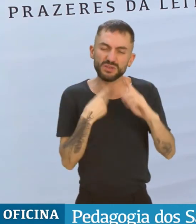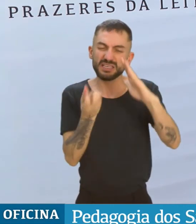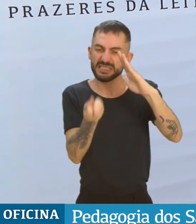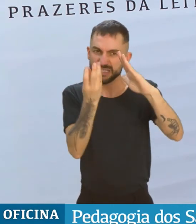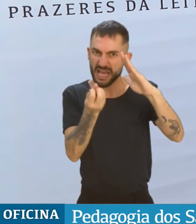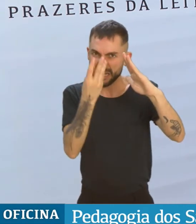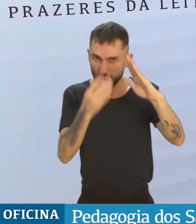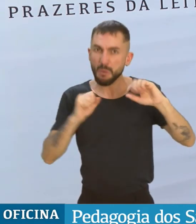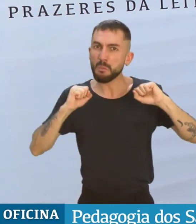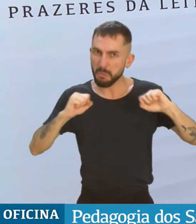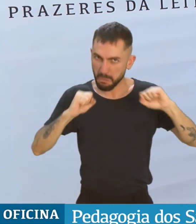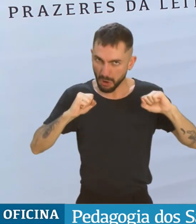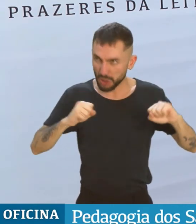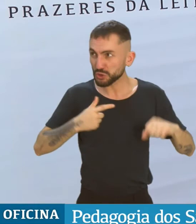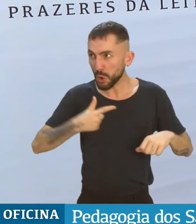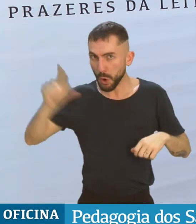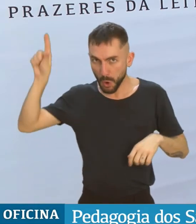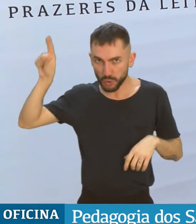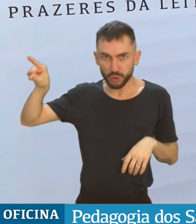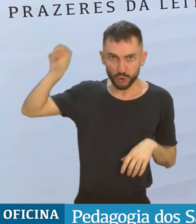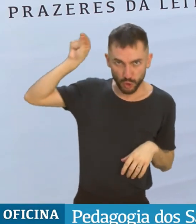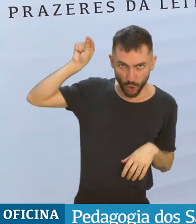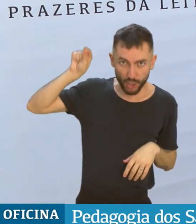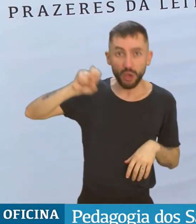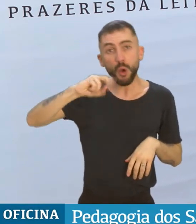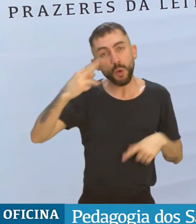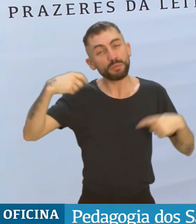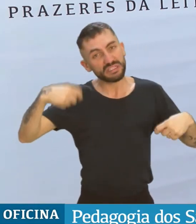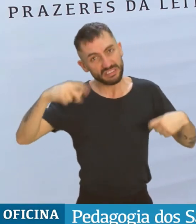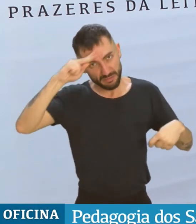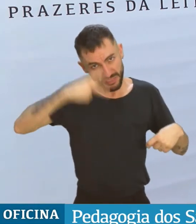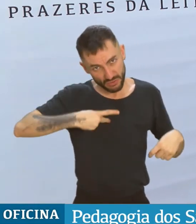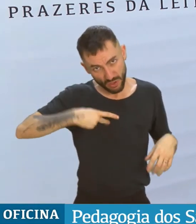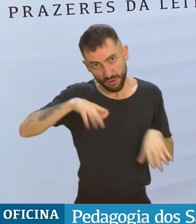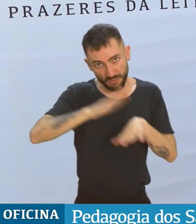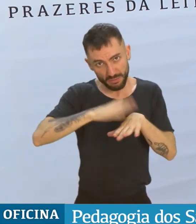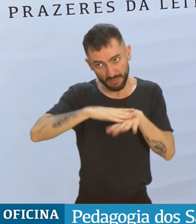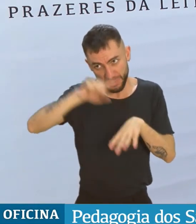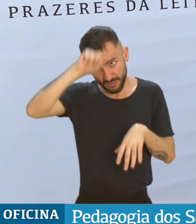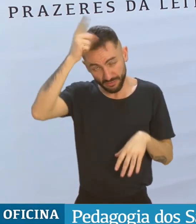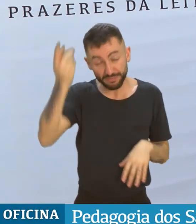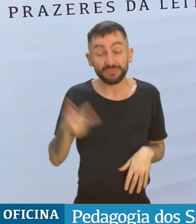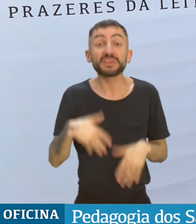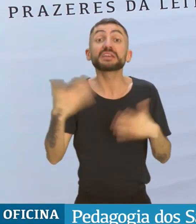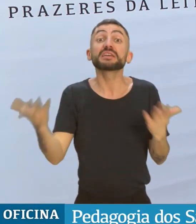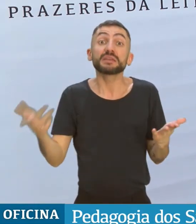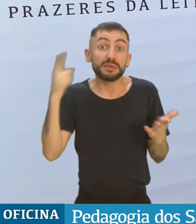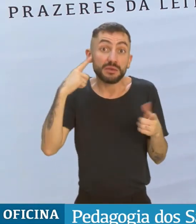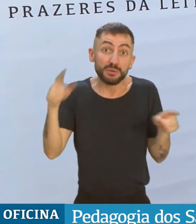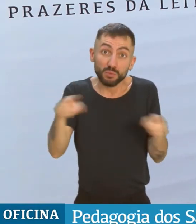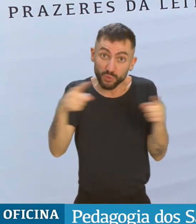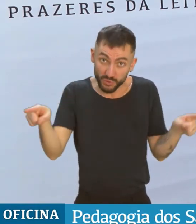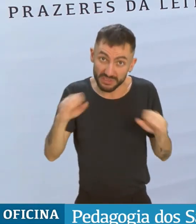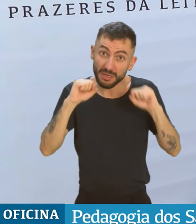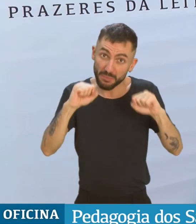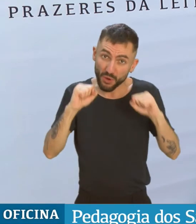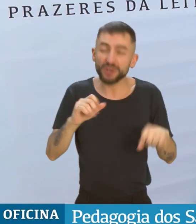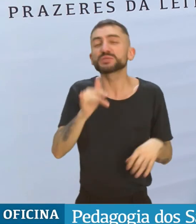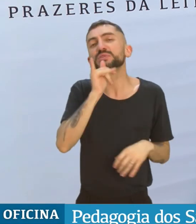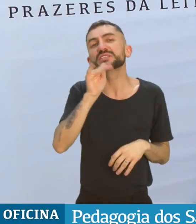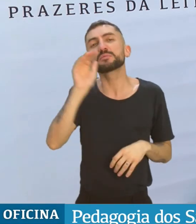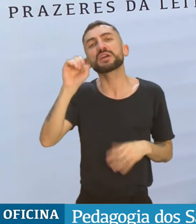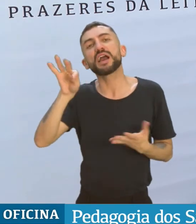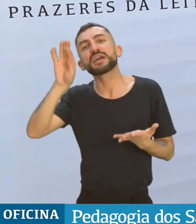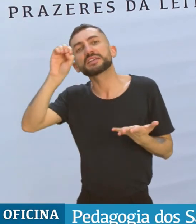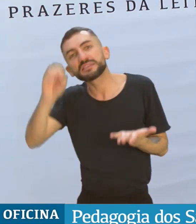necessariamente autoral? Posso ler poemas de outros poetas? E intervenções musicais? Uma música de Caetano, algum rap,